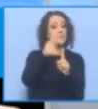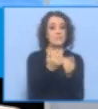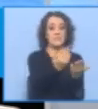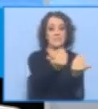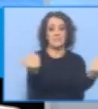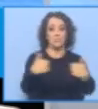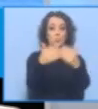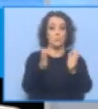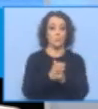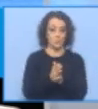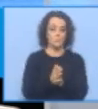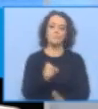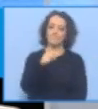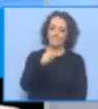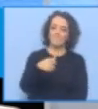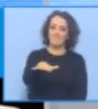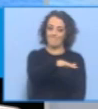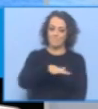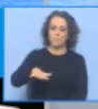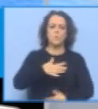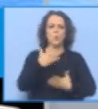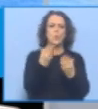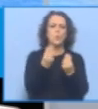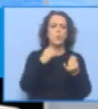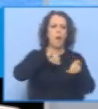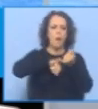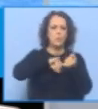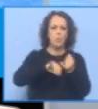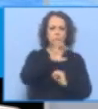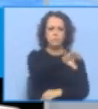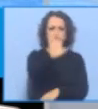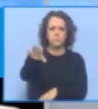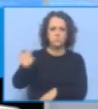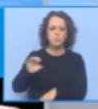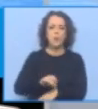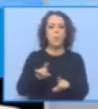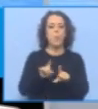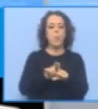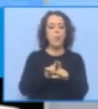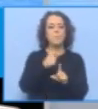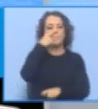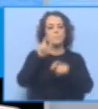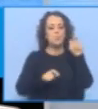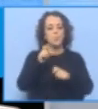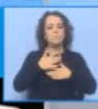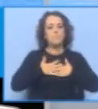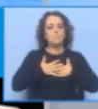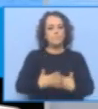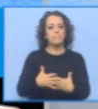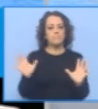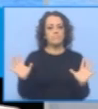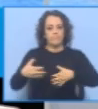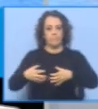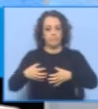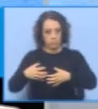aquele lugar, particularmente, é um lugar de muito associativismo. Portanto, há um espírito comunitário, mas também inserido